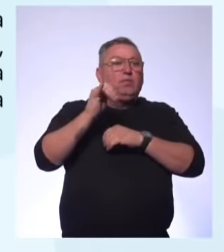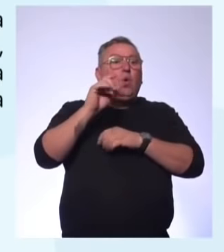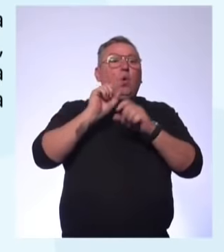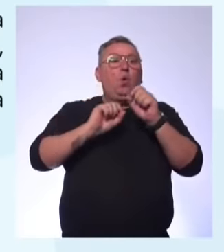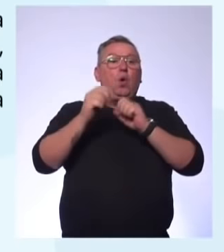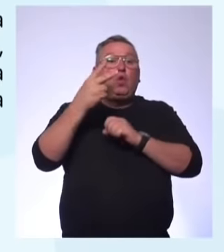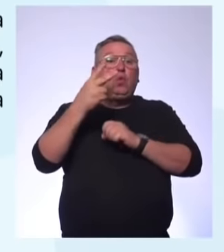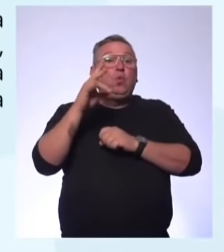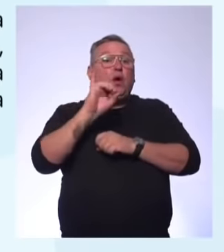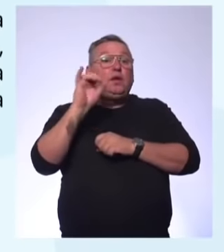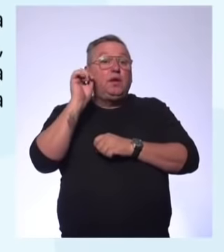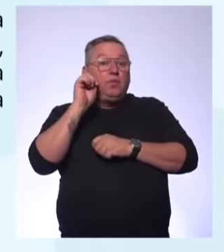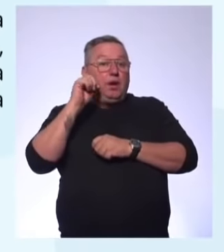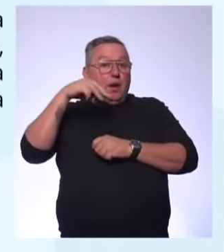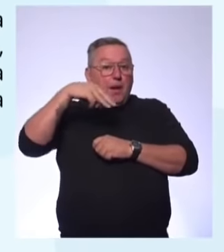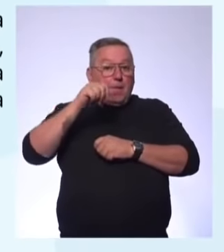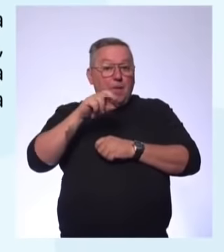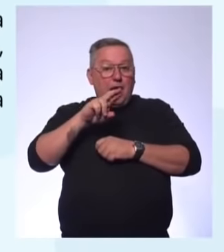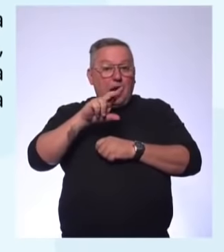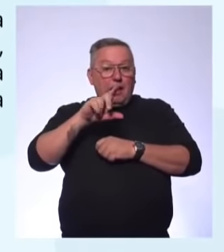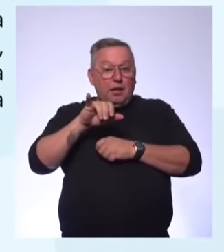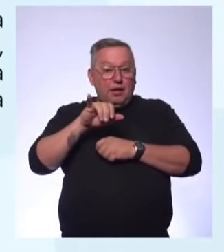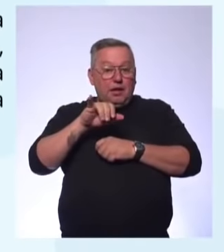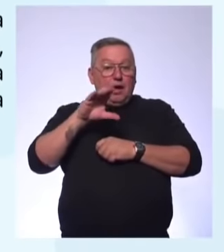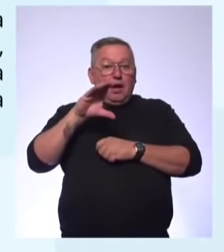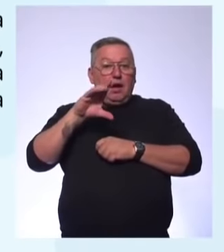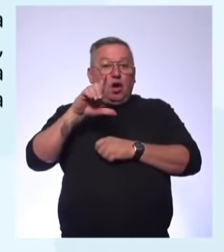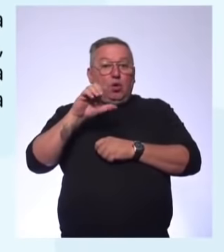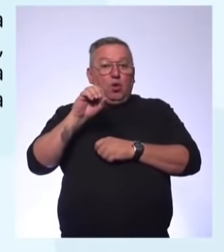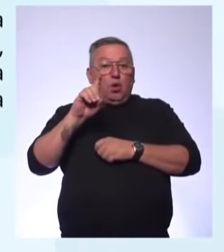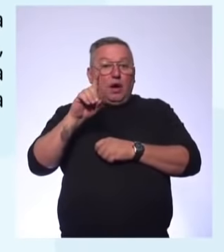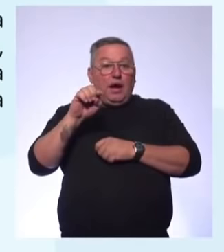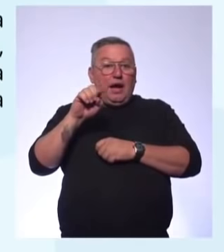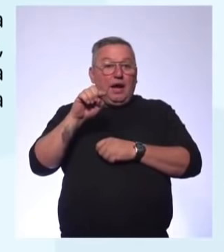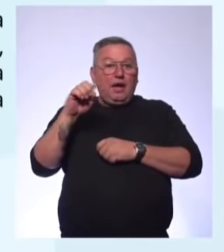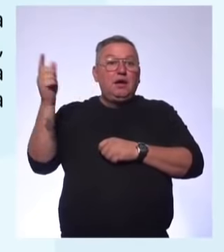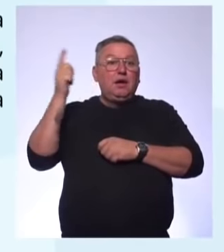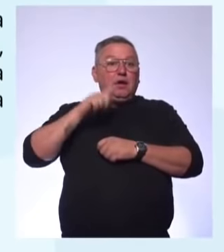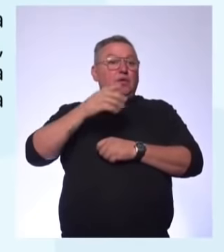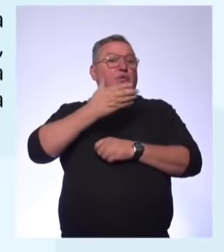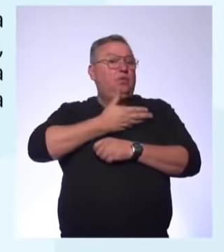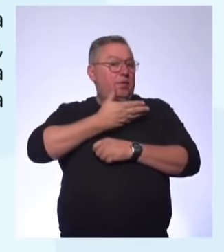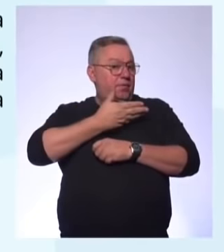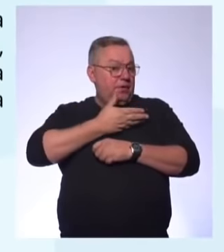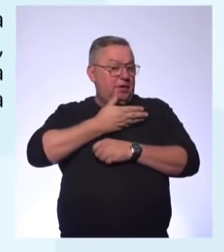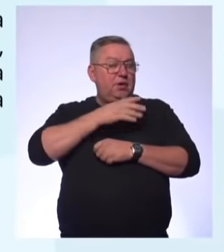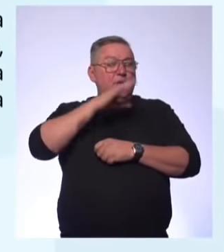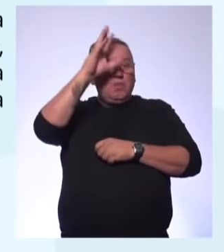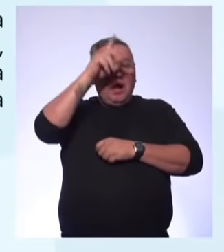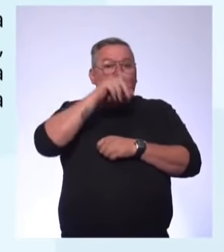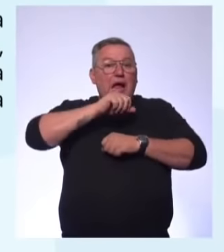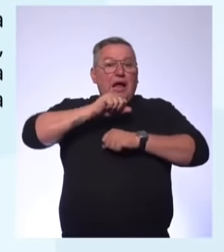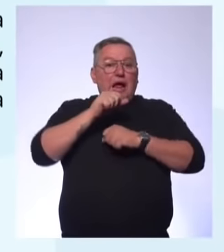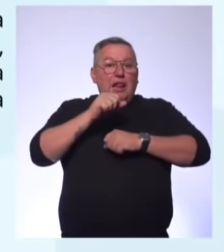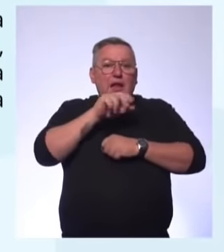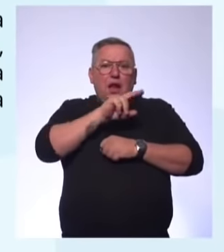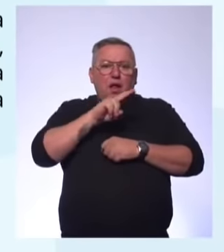de duas irmãs, Marli e Cloé. Cloé, tá faltando um acento ali, ganhou de uma amiga da família uma galinha que chamou de